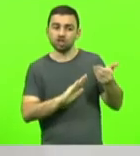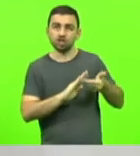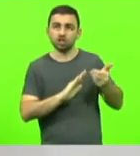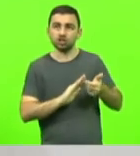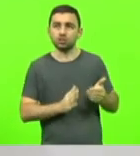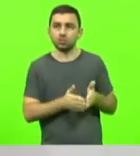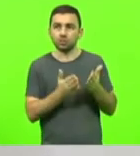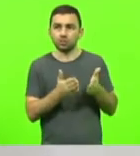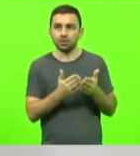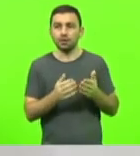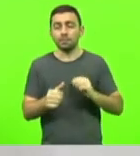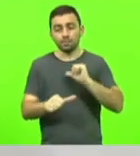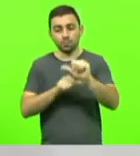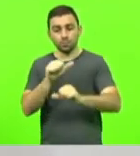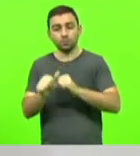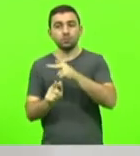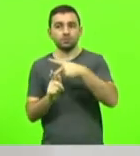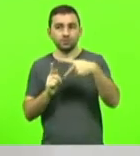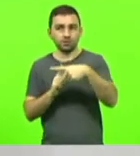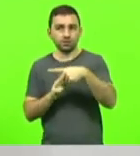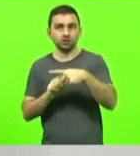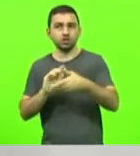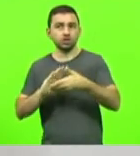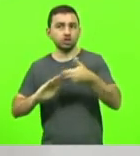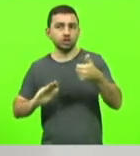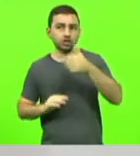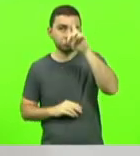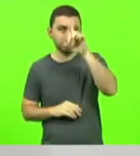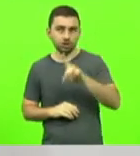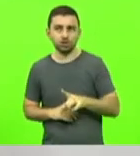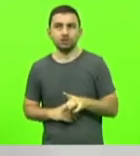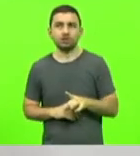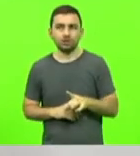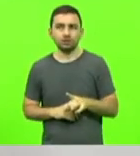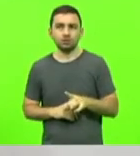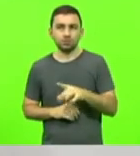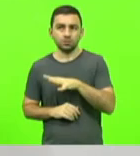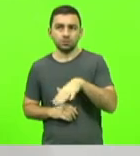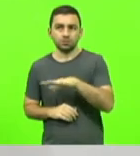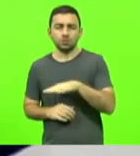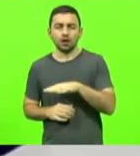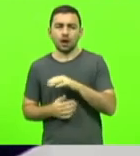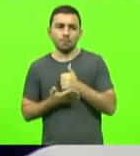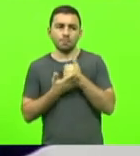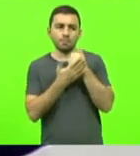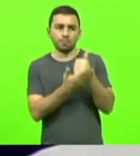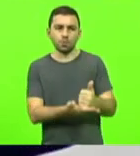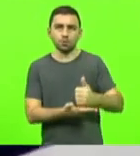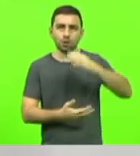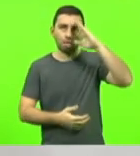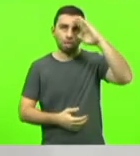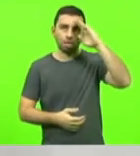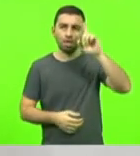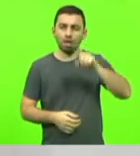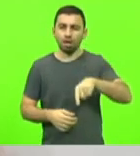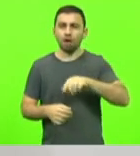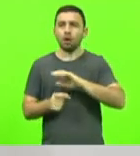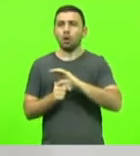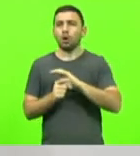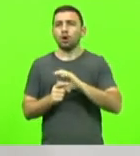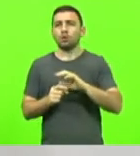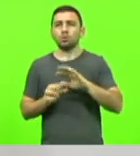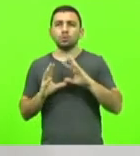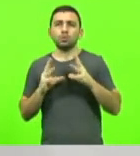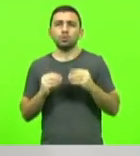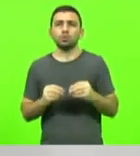na reforma da Previdência, tirando o direito dos trabalhadores, favorecendo as Forças Armadas. A história de que o comunismo poderia se instalar